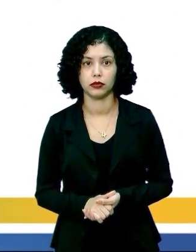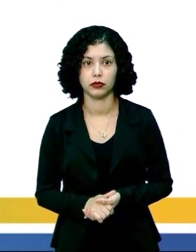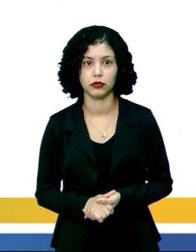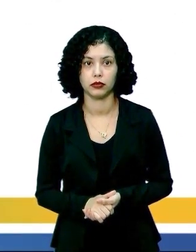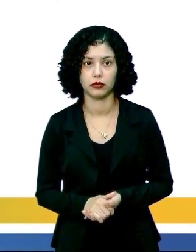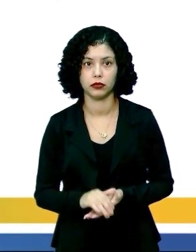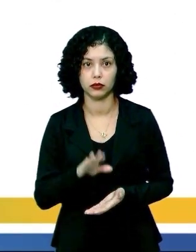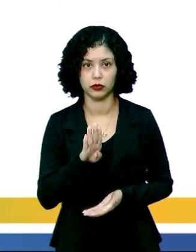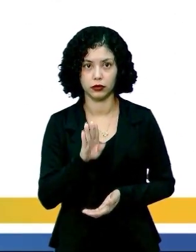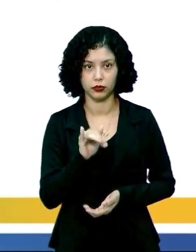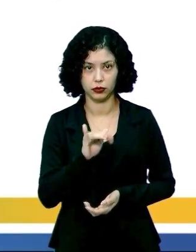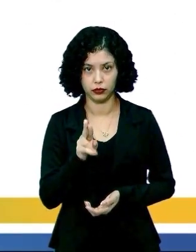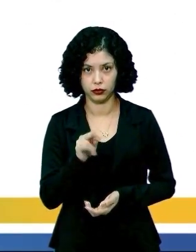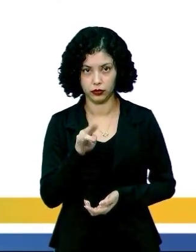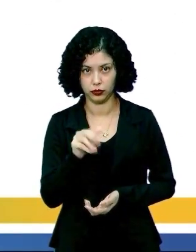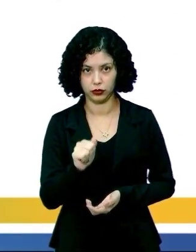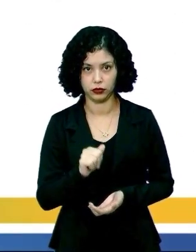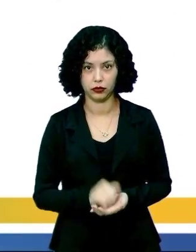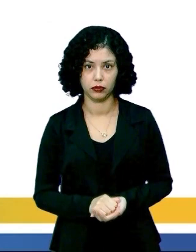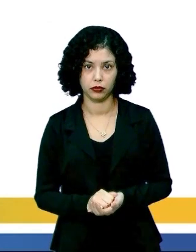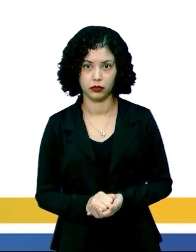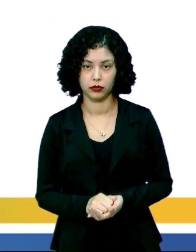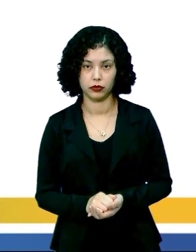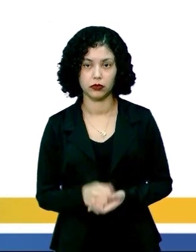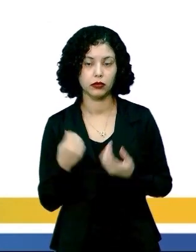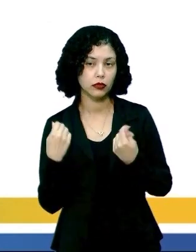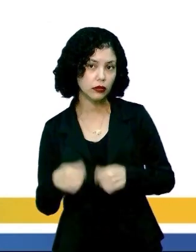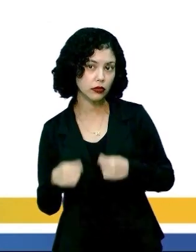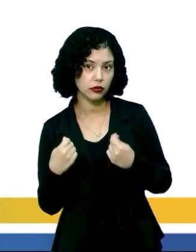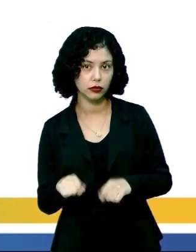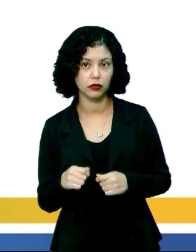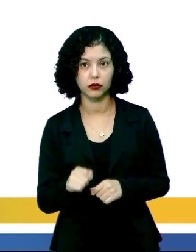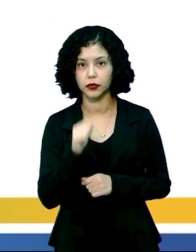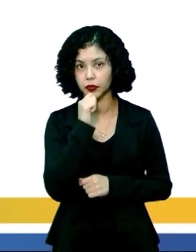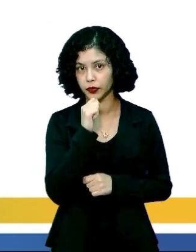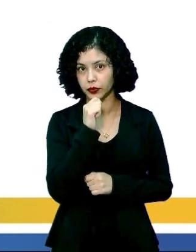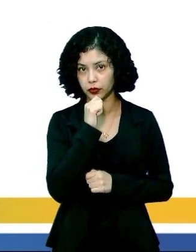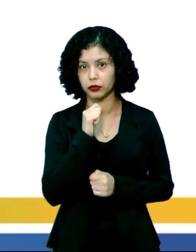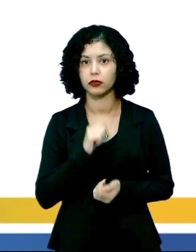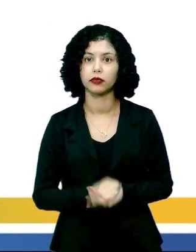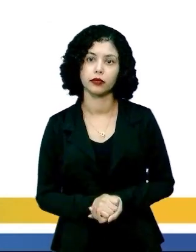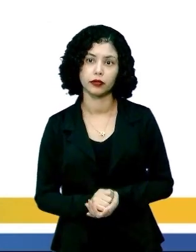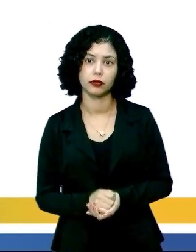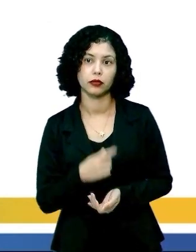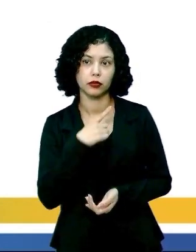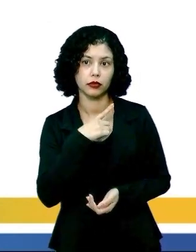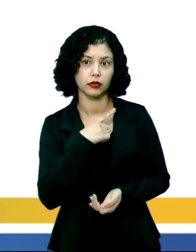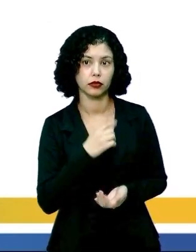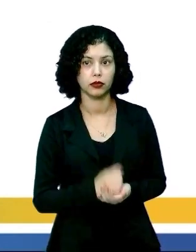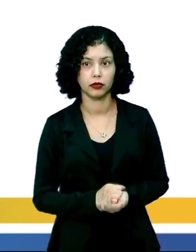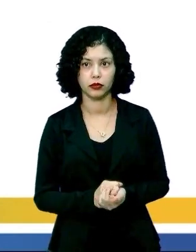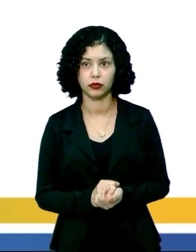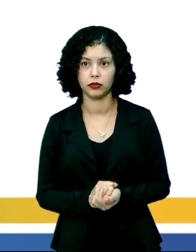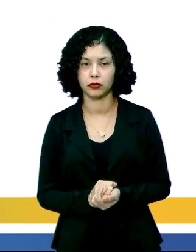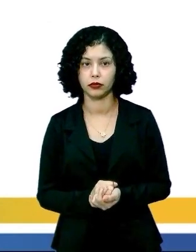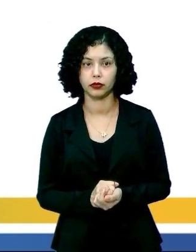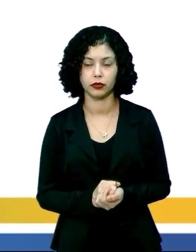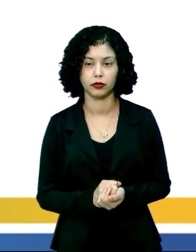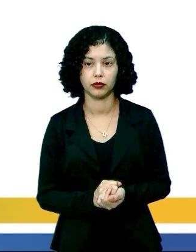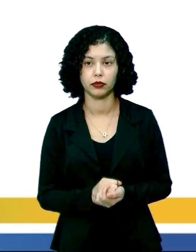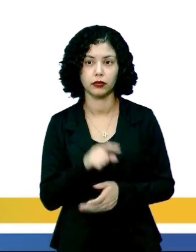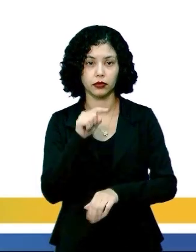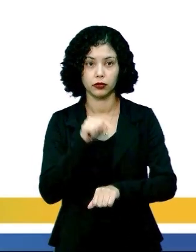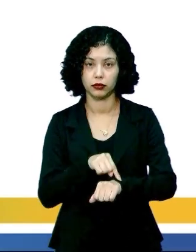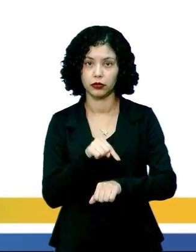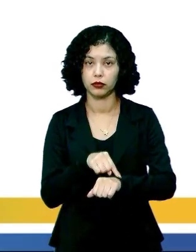Função bijetora. Para que uma função seja bijetora, é necessário que ela seja